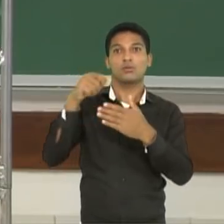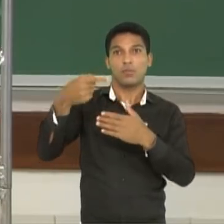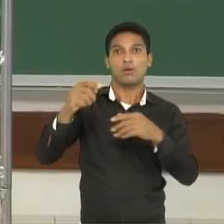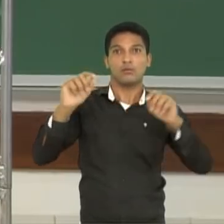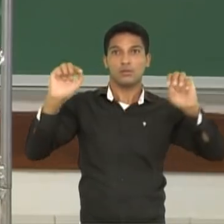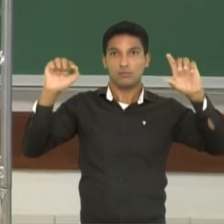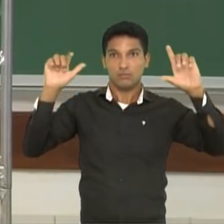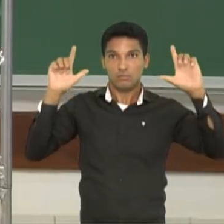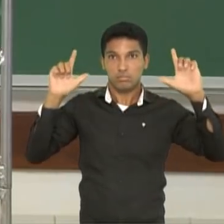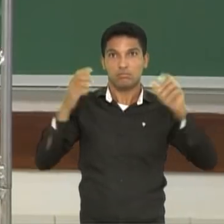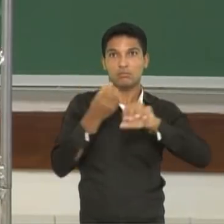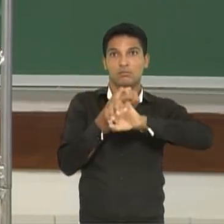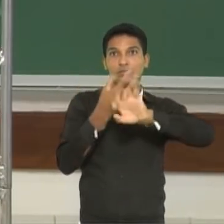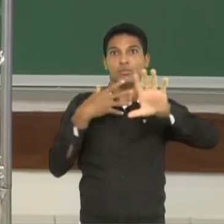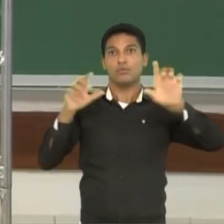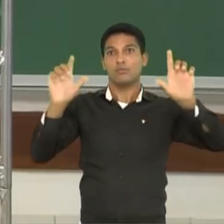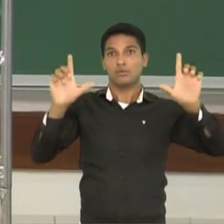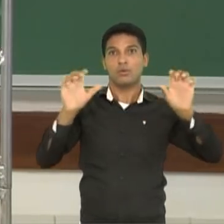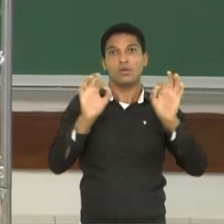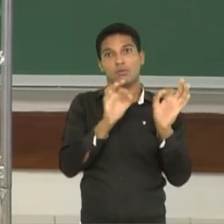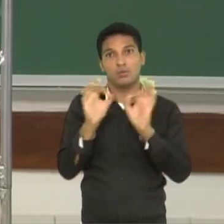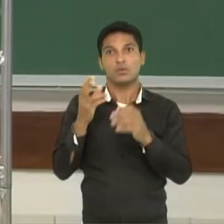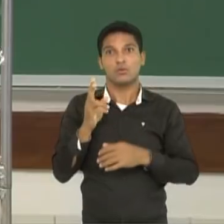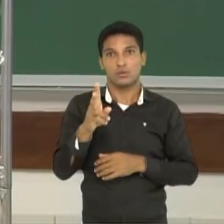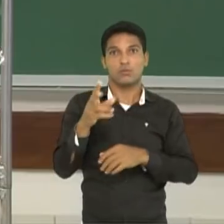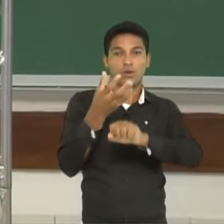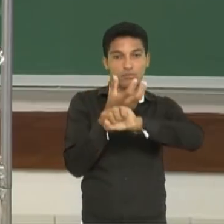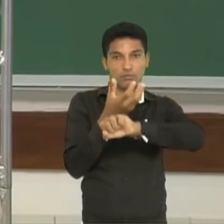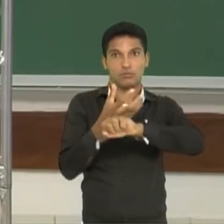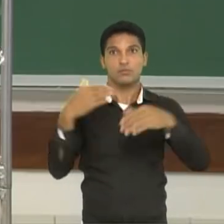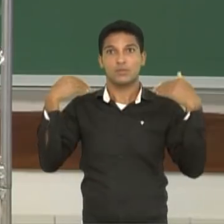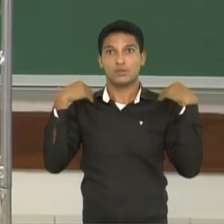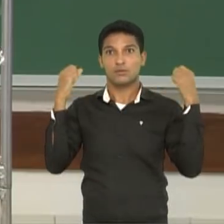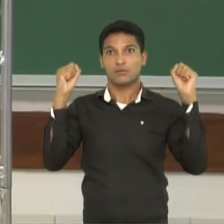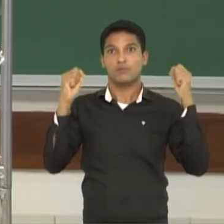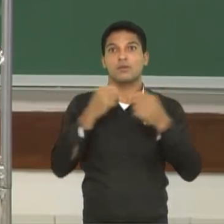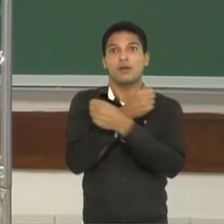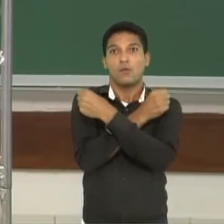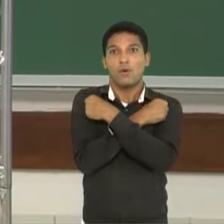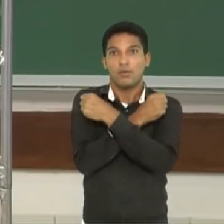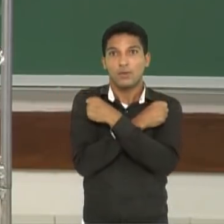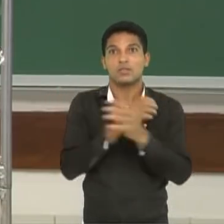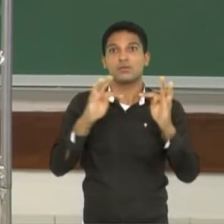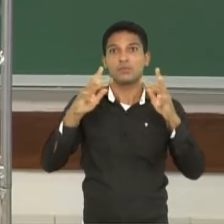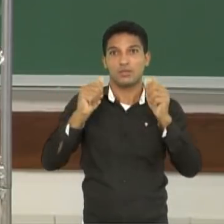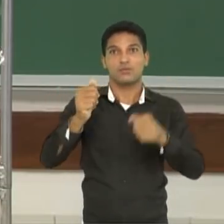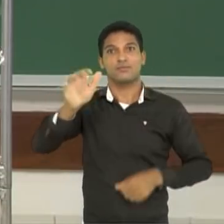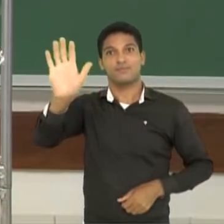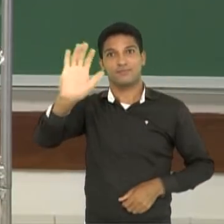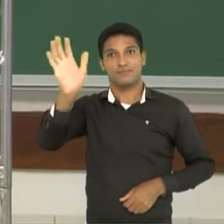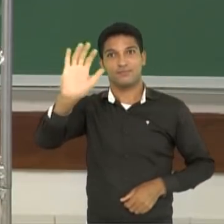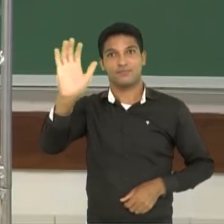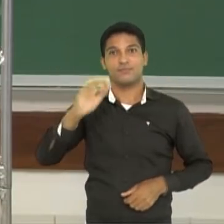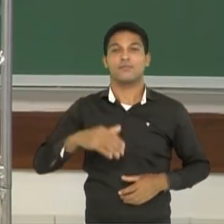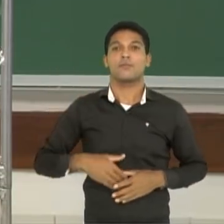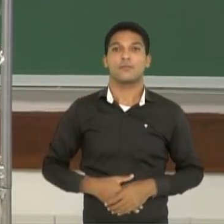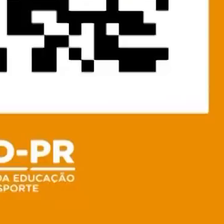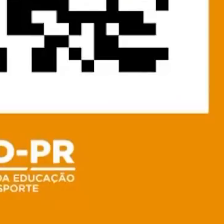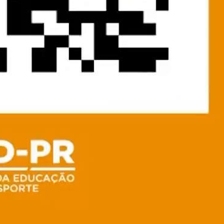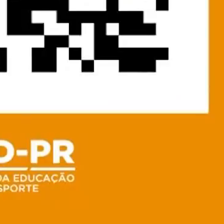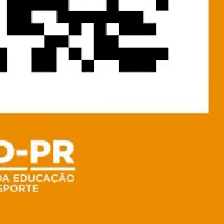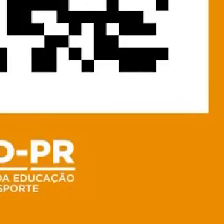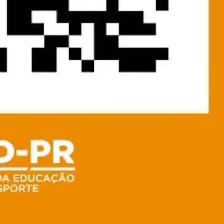vídeo, não é muito longo, um vídeo curtinho, que explica um pouquinho mais sobre esses esportes